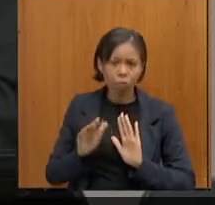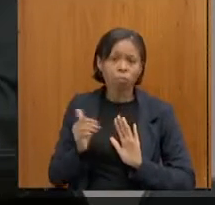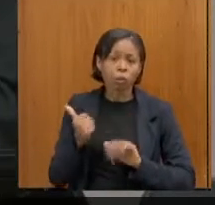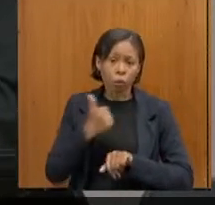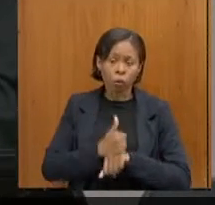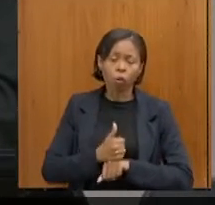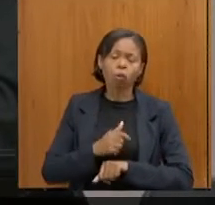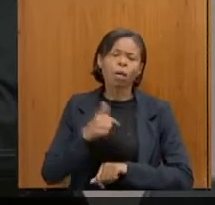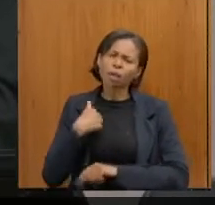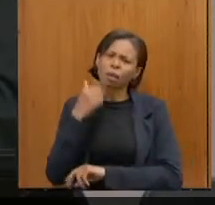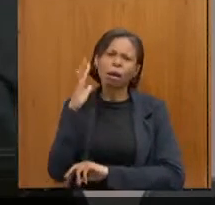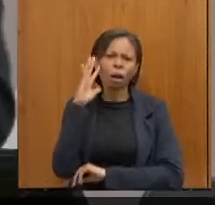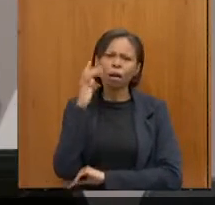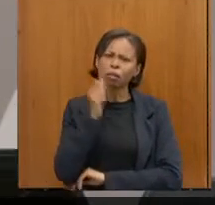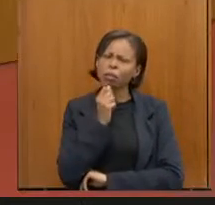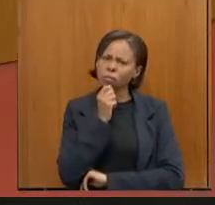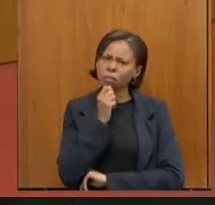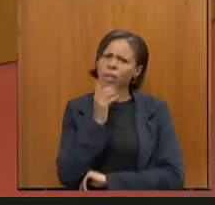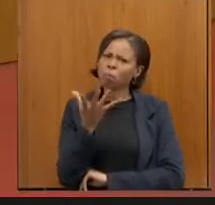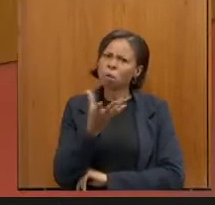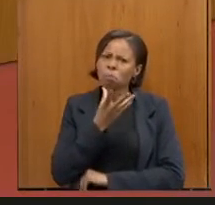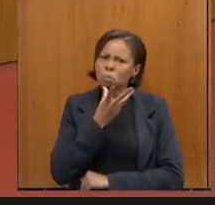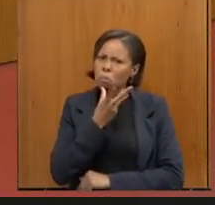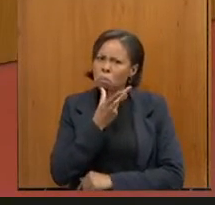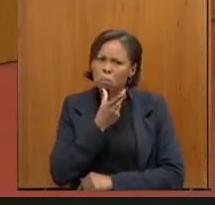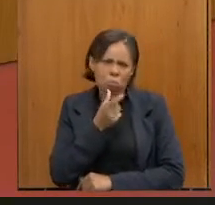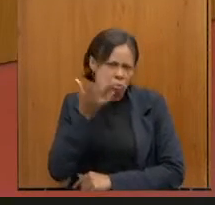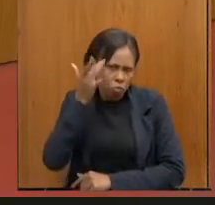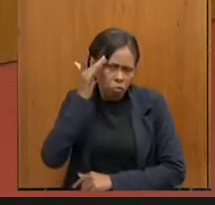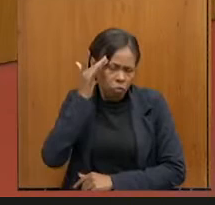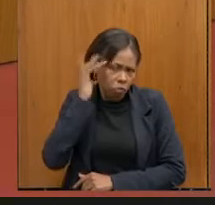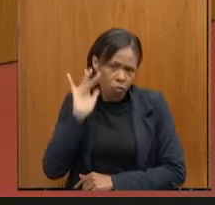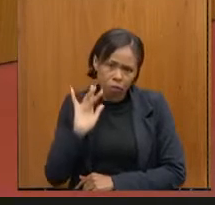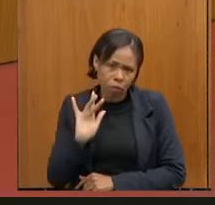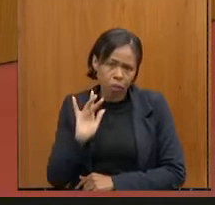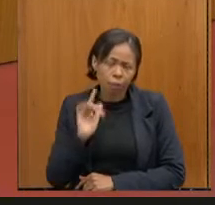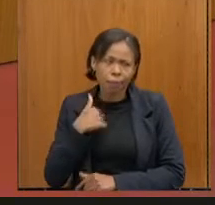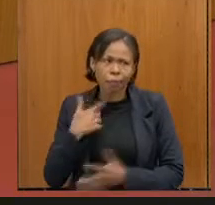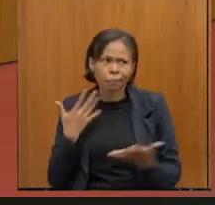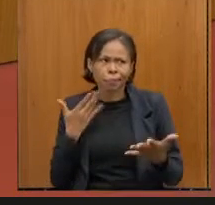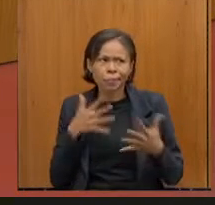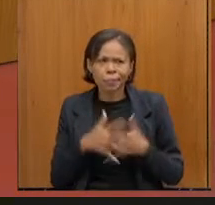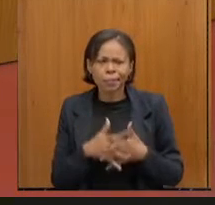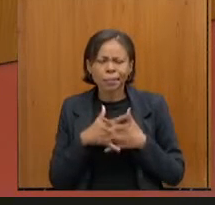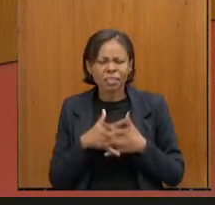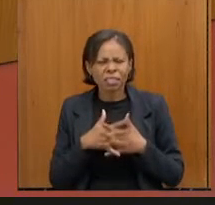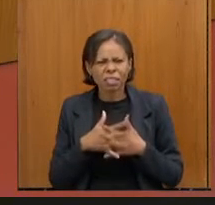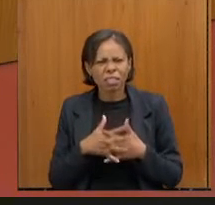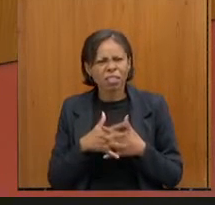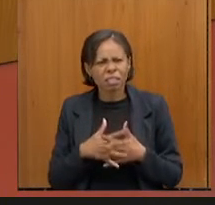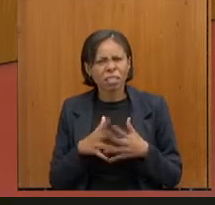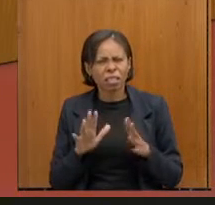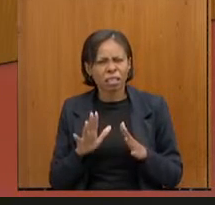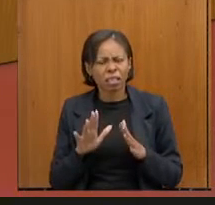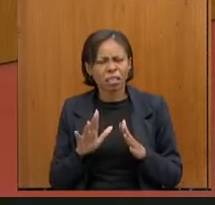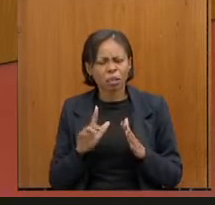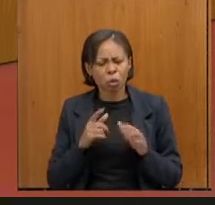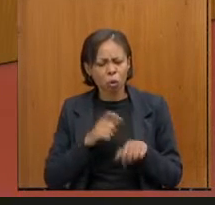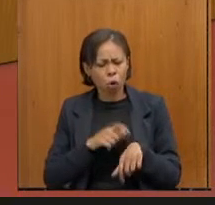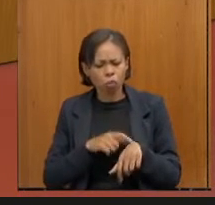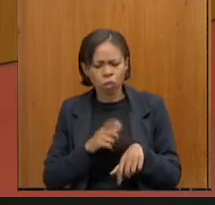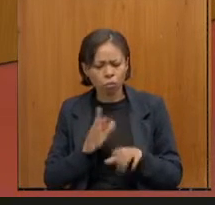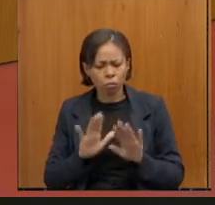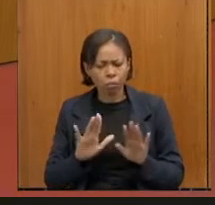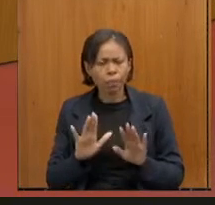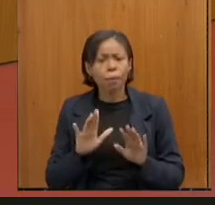me pareceu muito mento aquele eu não sei o filme eu perdi um pouquinho já estão vindo a provocar